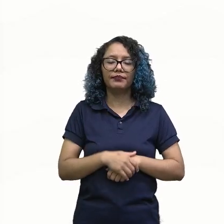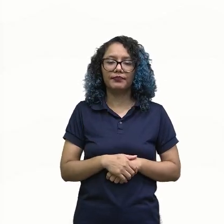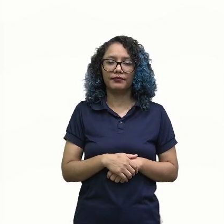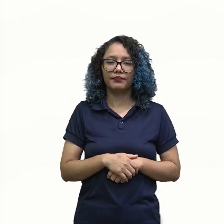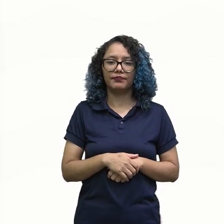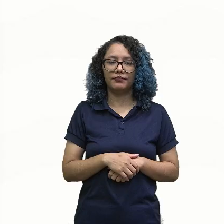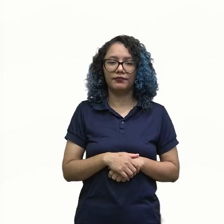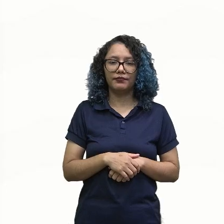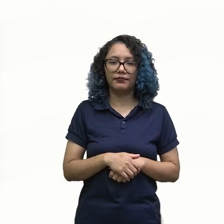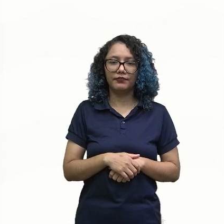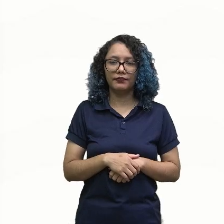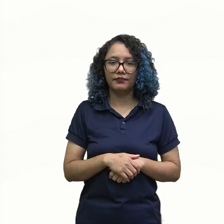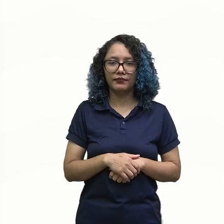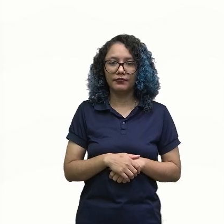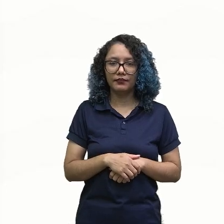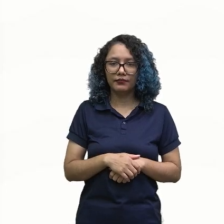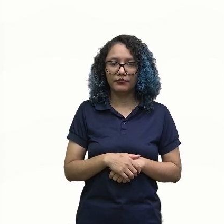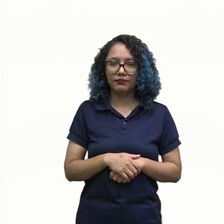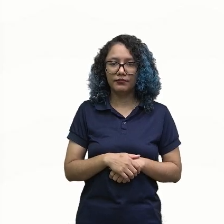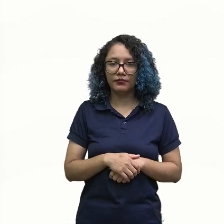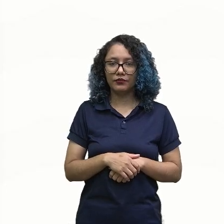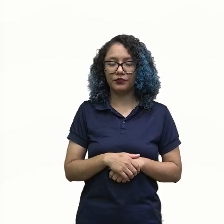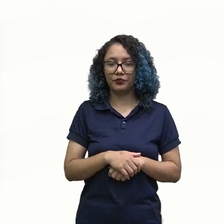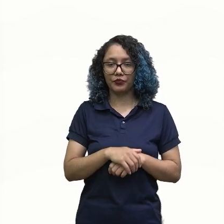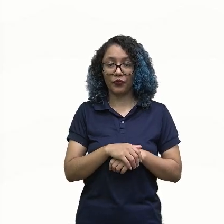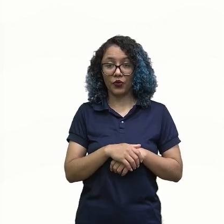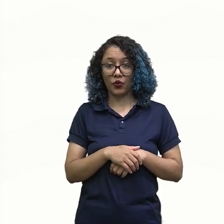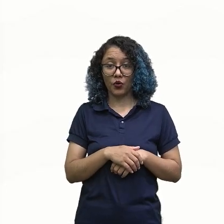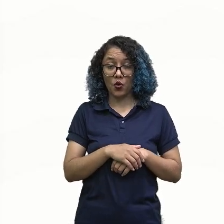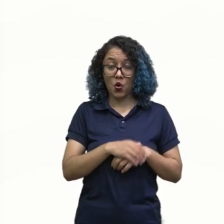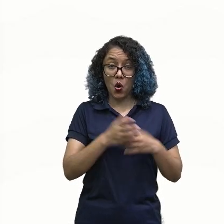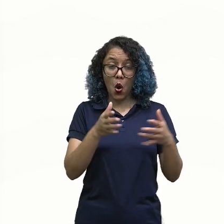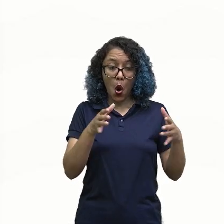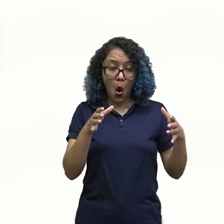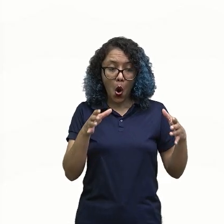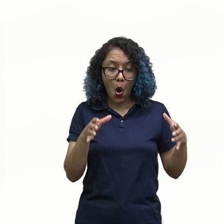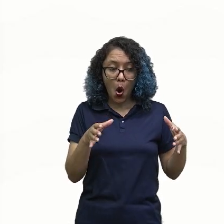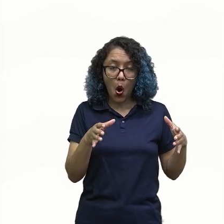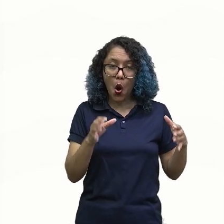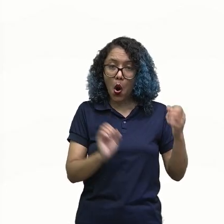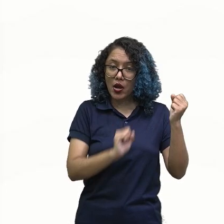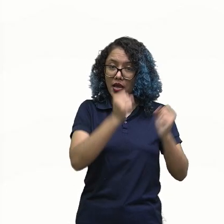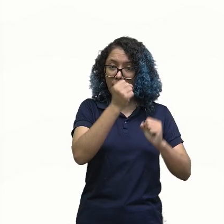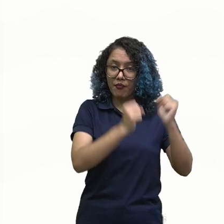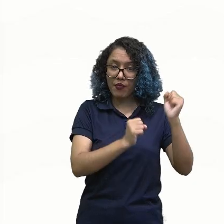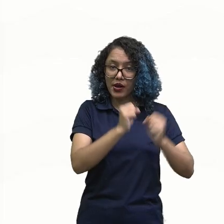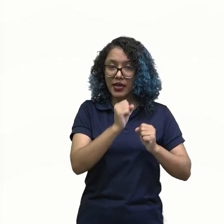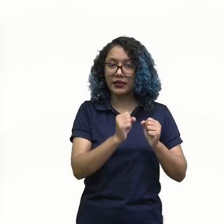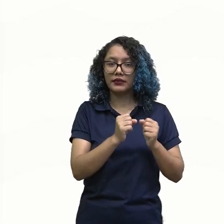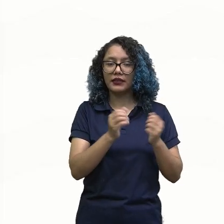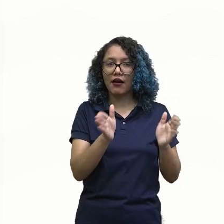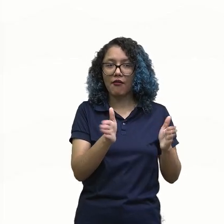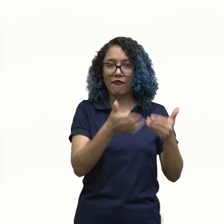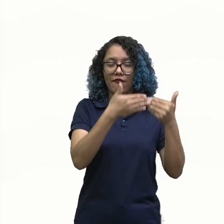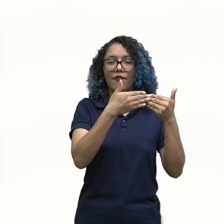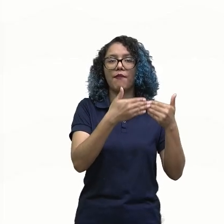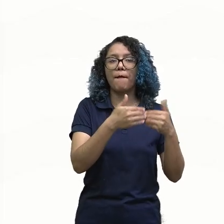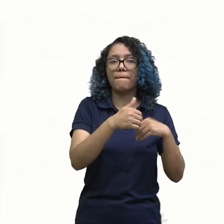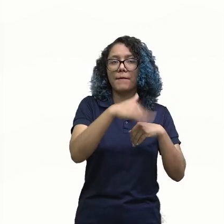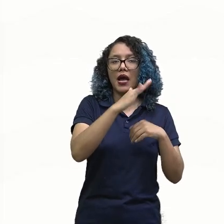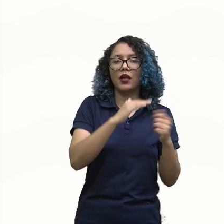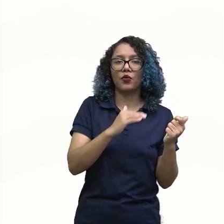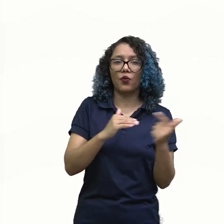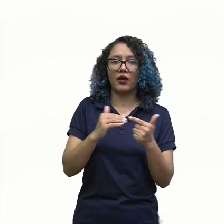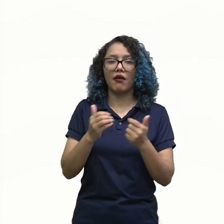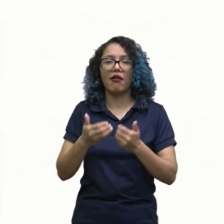mais usinas foram extintas do que inauguradas desde Fukushima. Então, o que diz